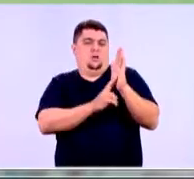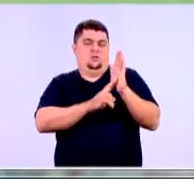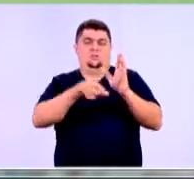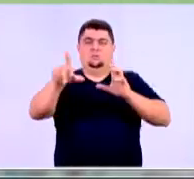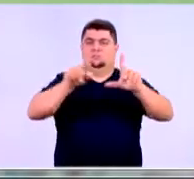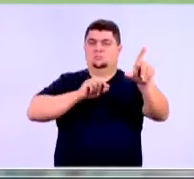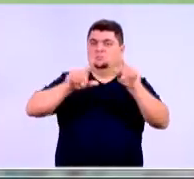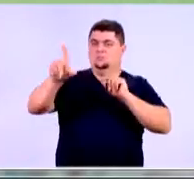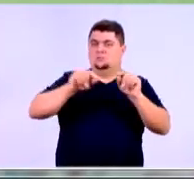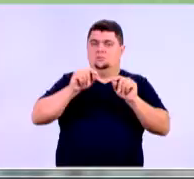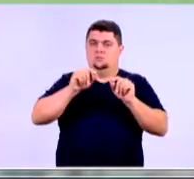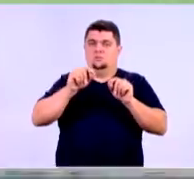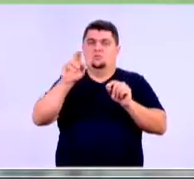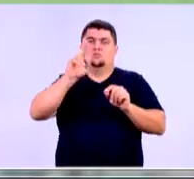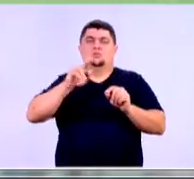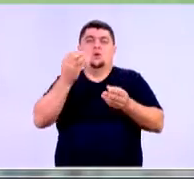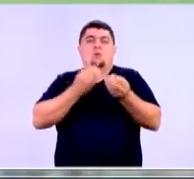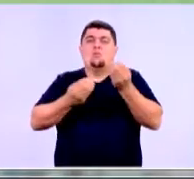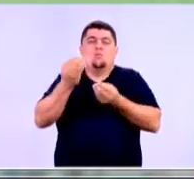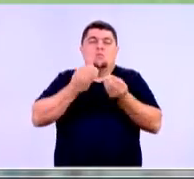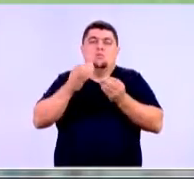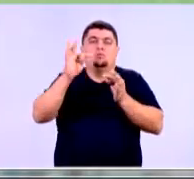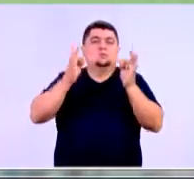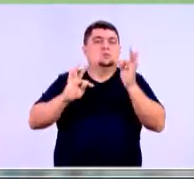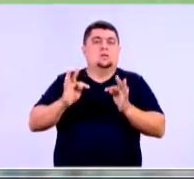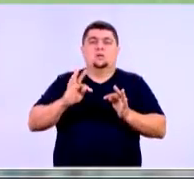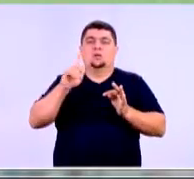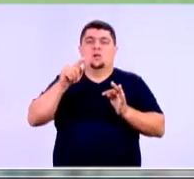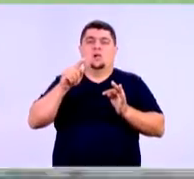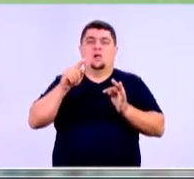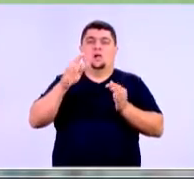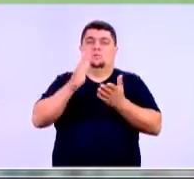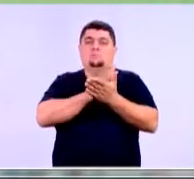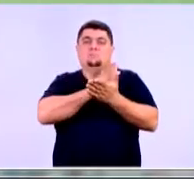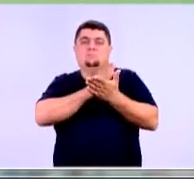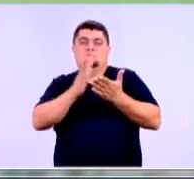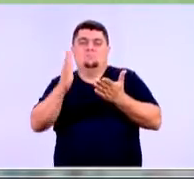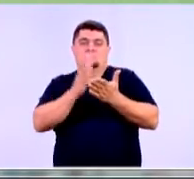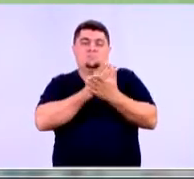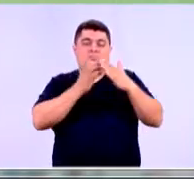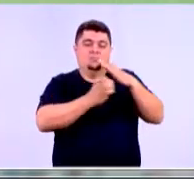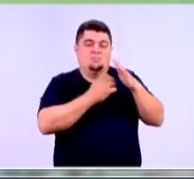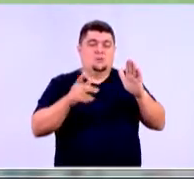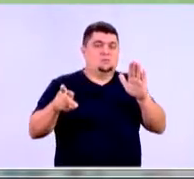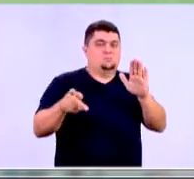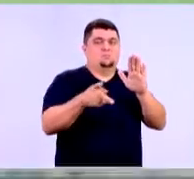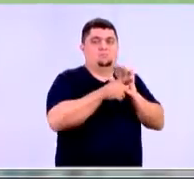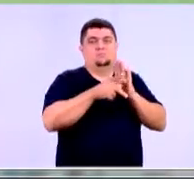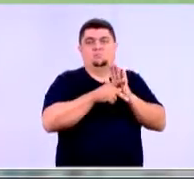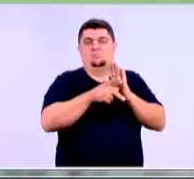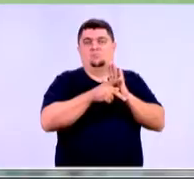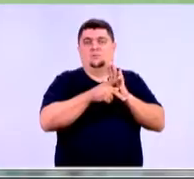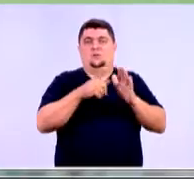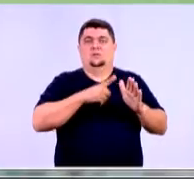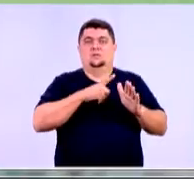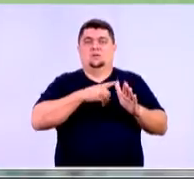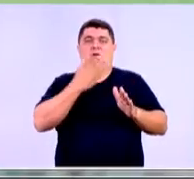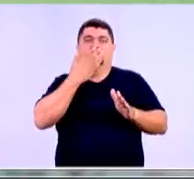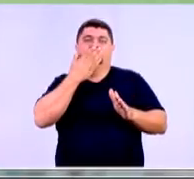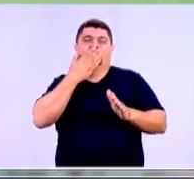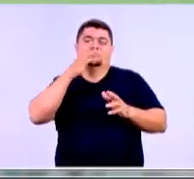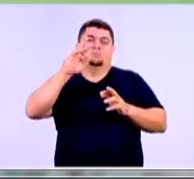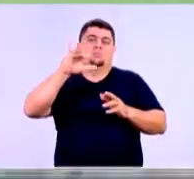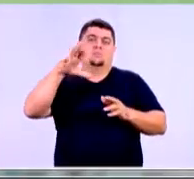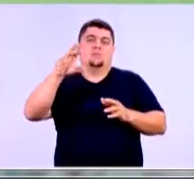a escolha da melhor ferramenta ou técnica depende da característica de cada instituição, bem como do tipo de risco a